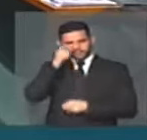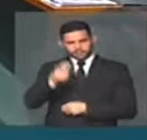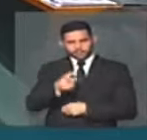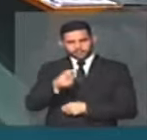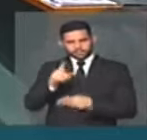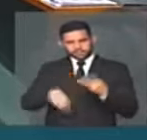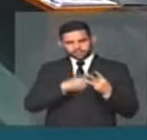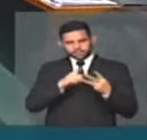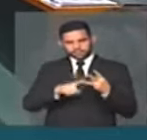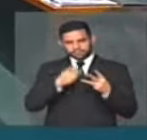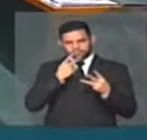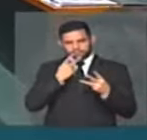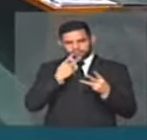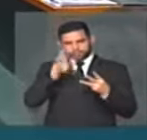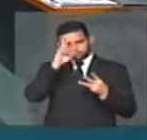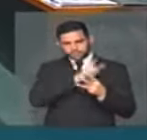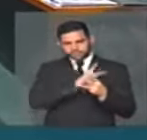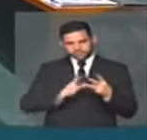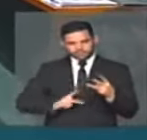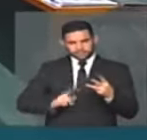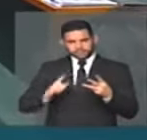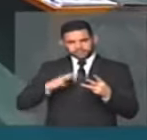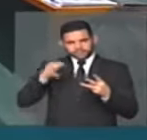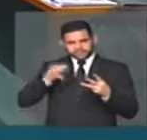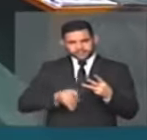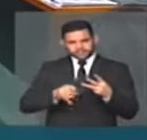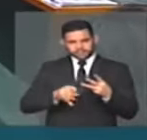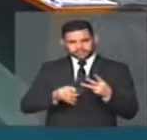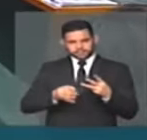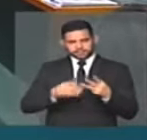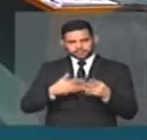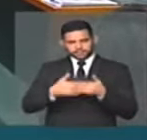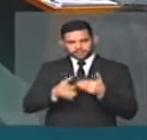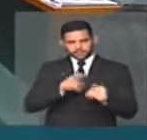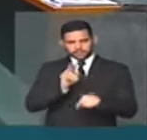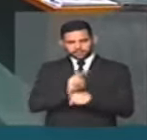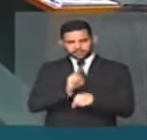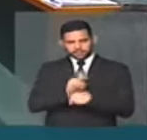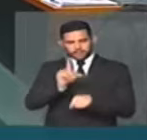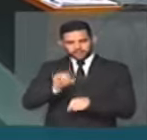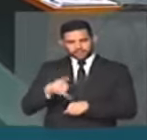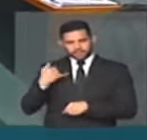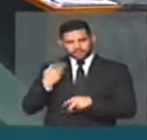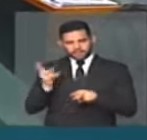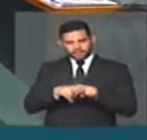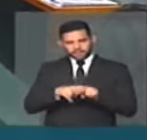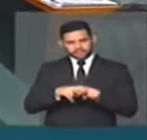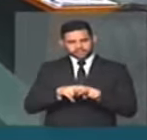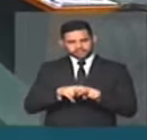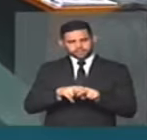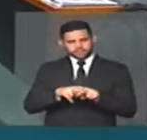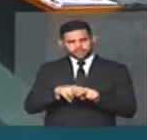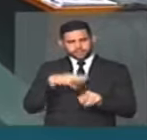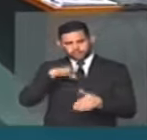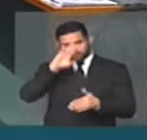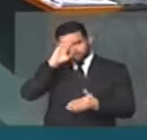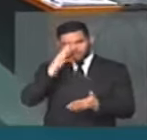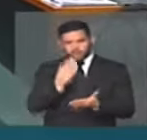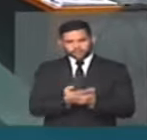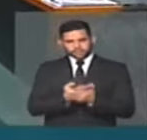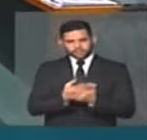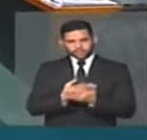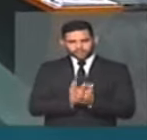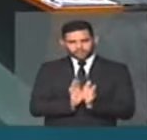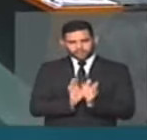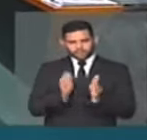visão. Terceiro e último ponto, presidente. Eu tenho certeza de que aqueles que defendem a redução, evidente que eu acredito